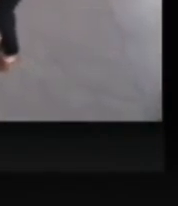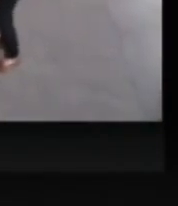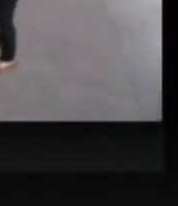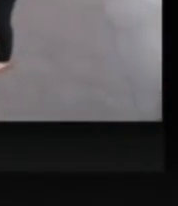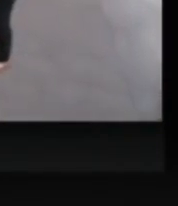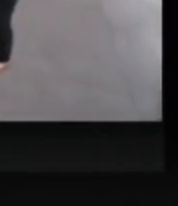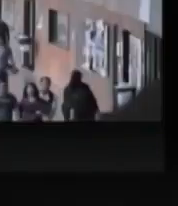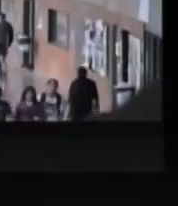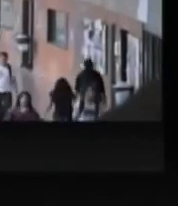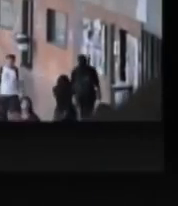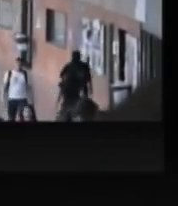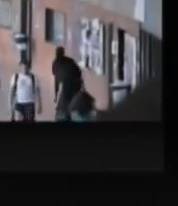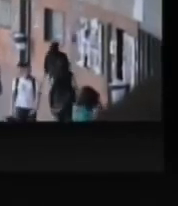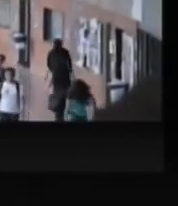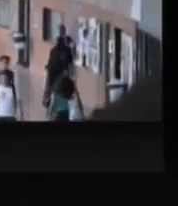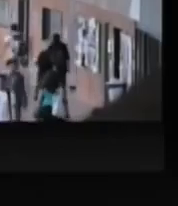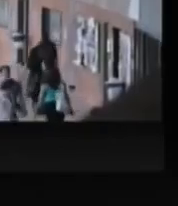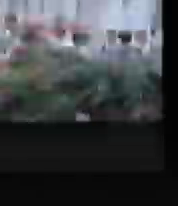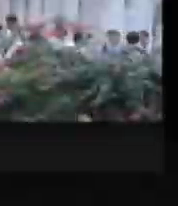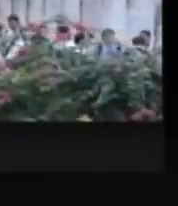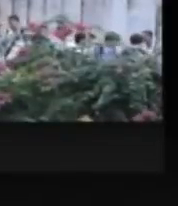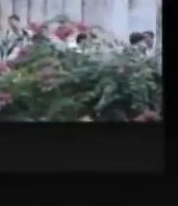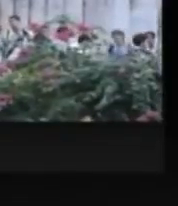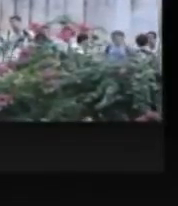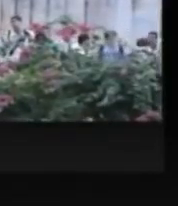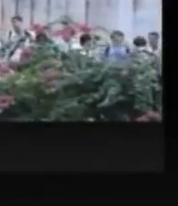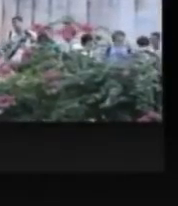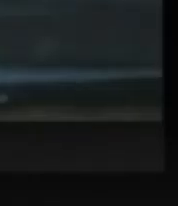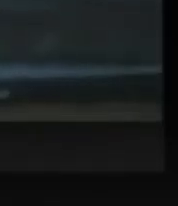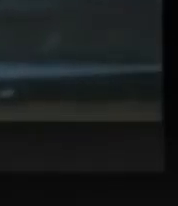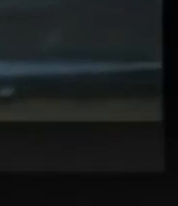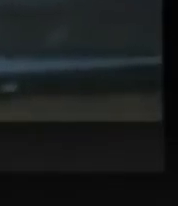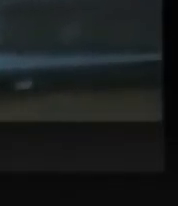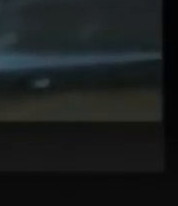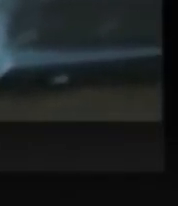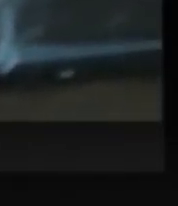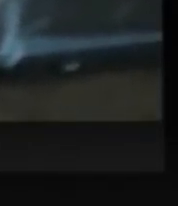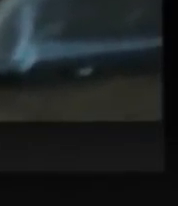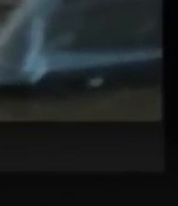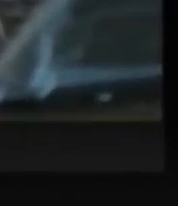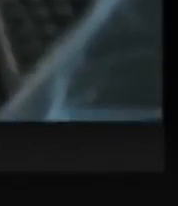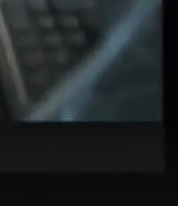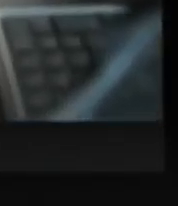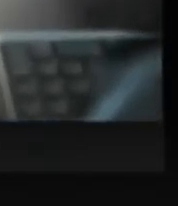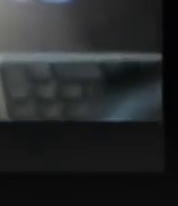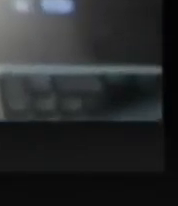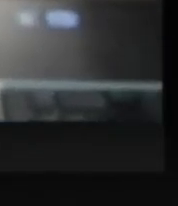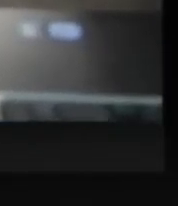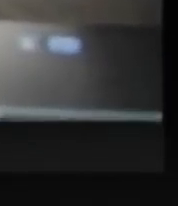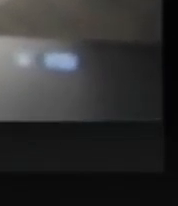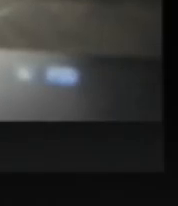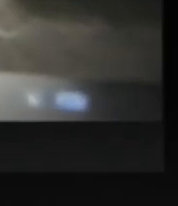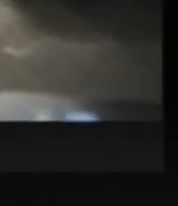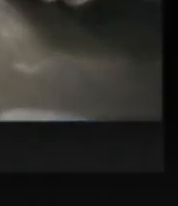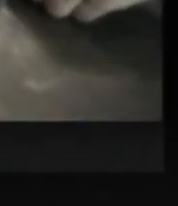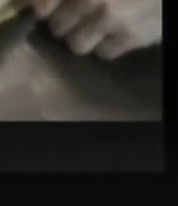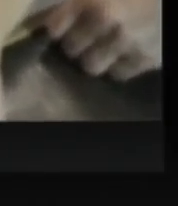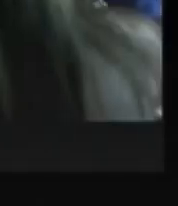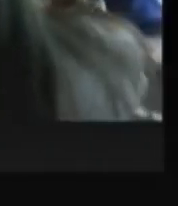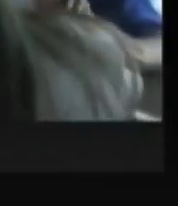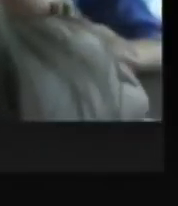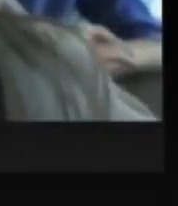cada dia mais. Na primeira chamada pública para financiamento, o edital disponibilizou R$ 1.200.000. Já em sua quarta